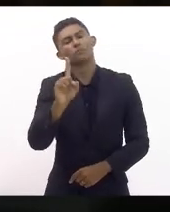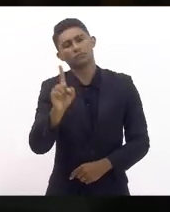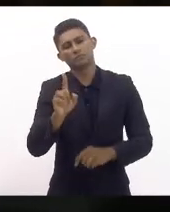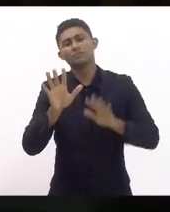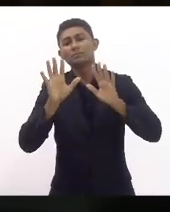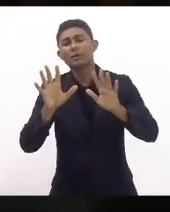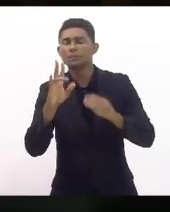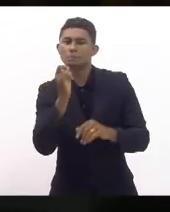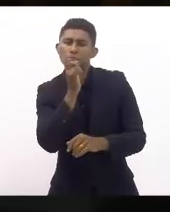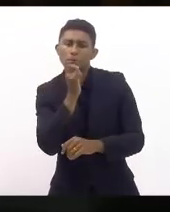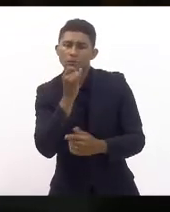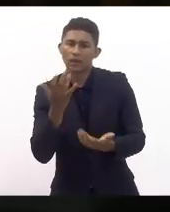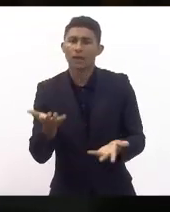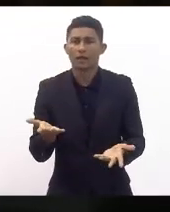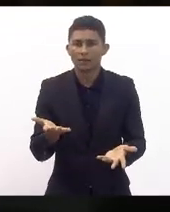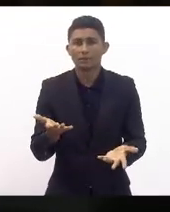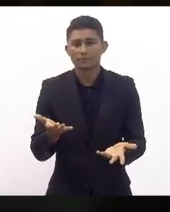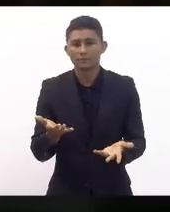obviamente, quando você